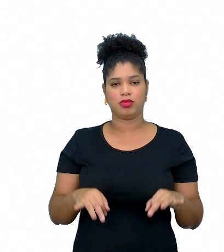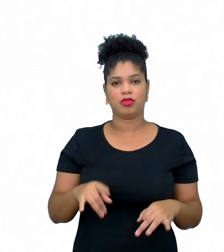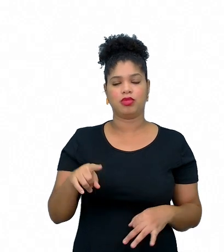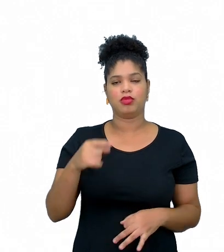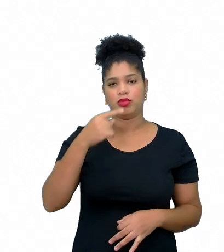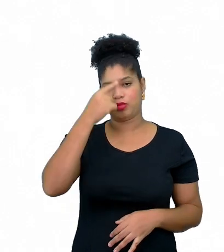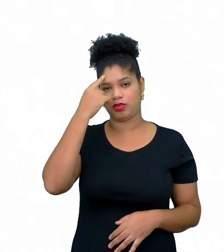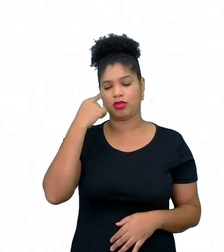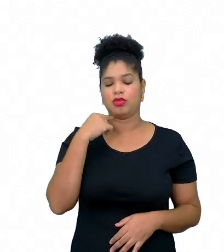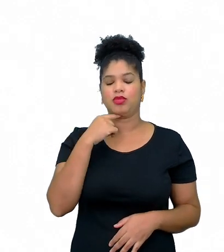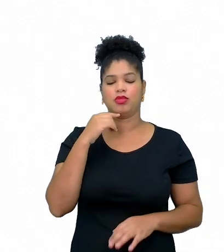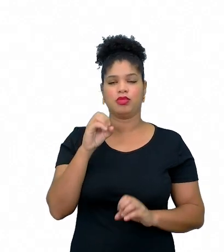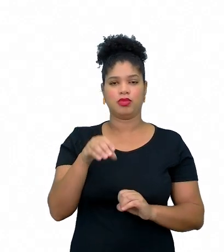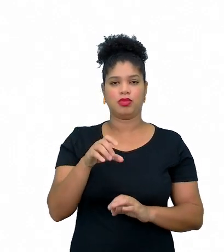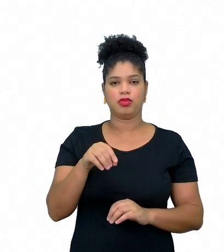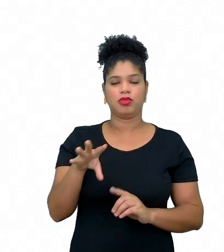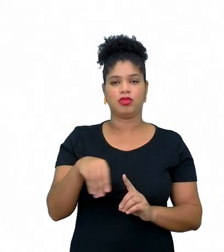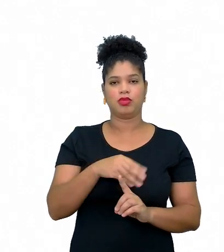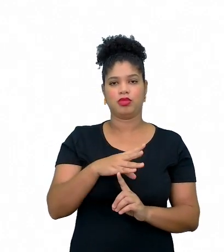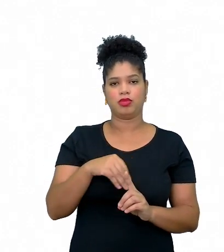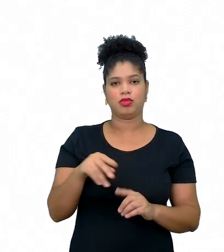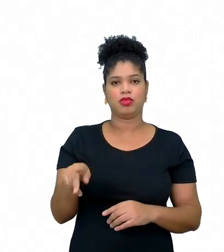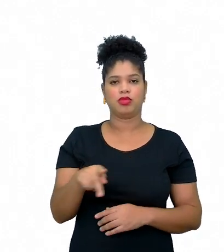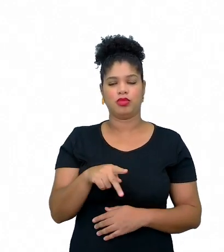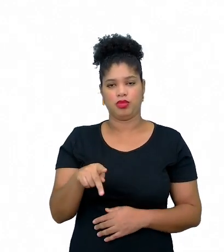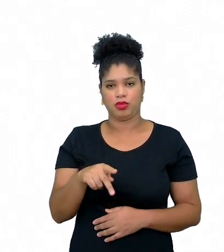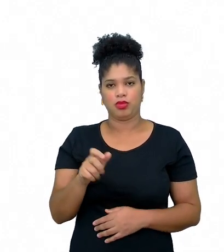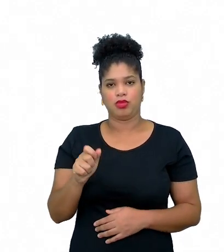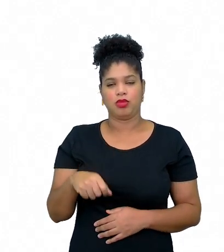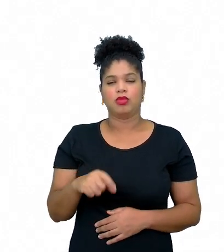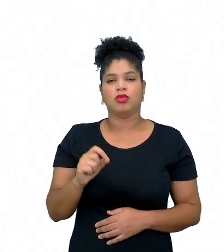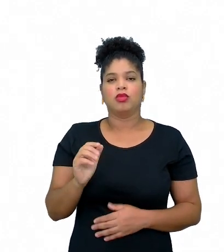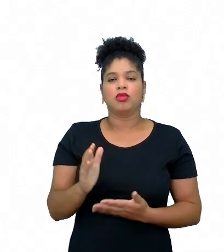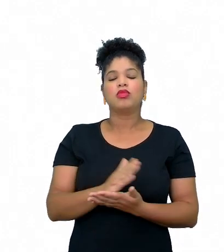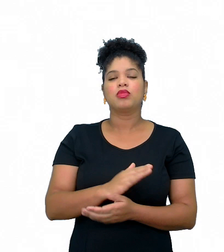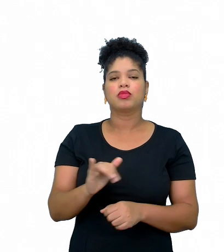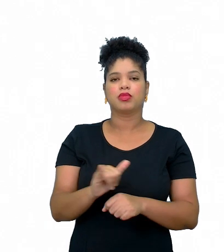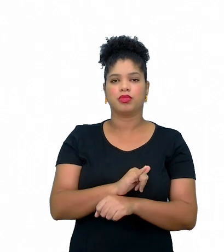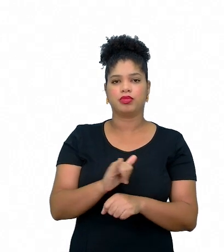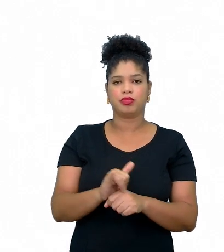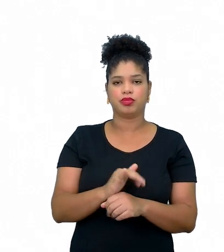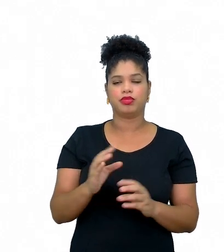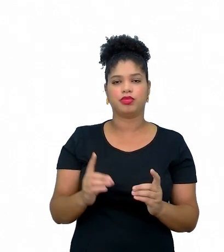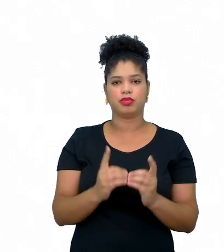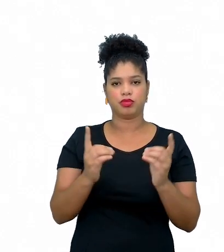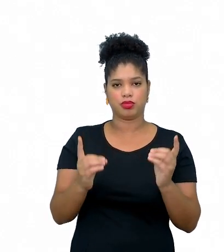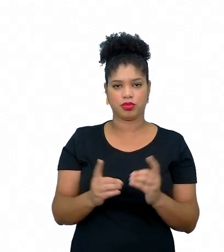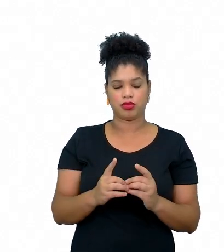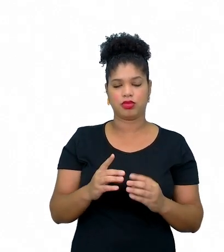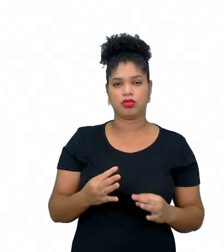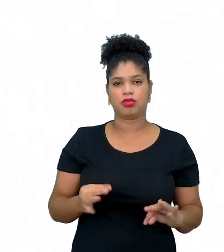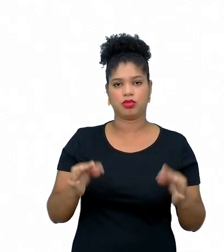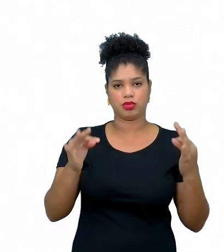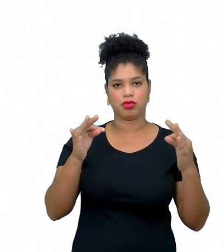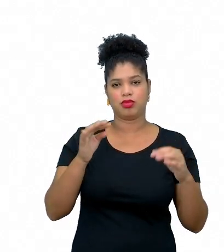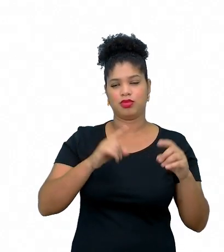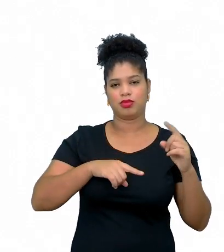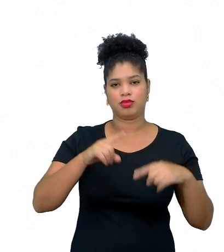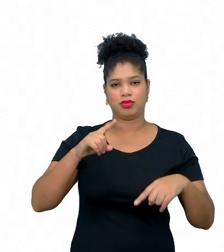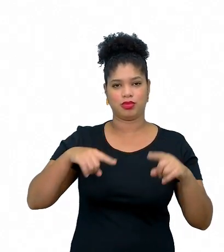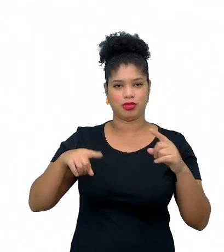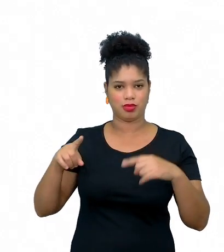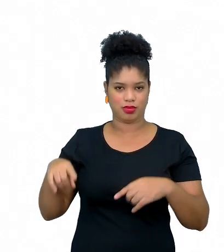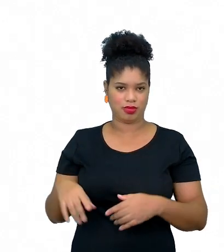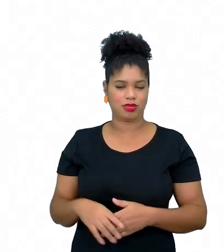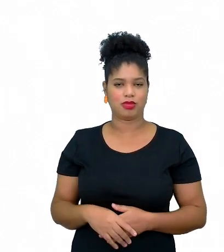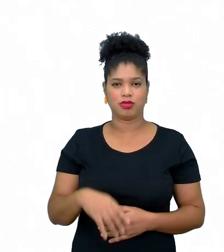personalização do ensino requer a mediação do professor e o uso de recursos pedagógicos, didáticos e tecnológicos variados. Não adianta